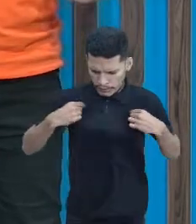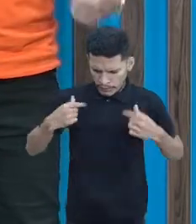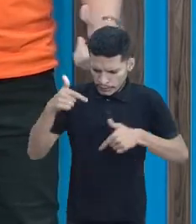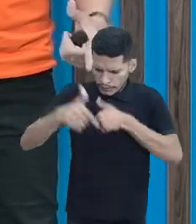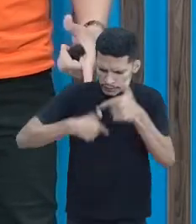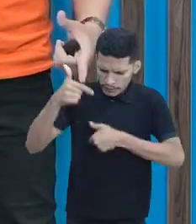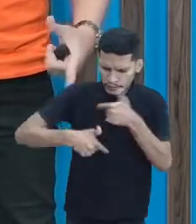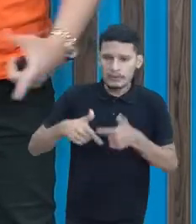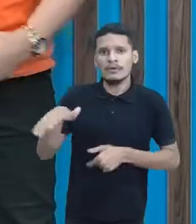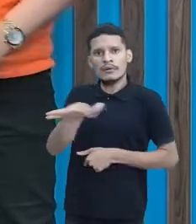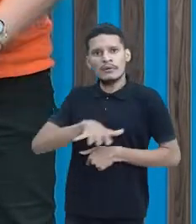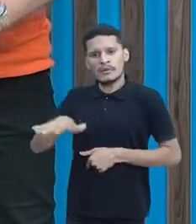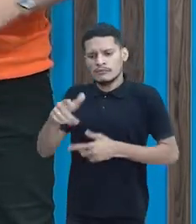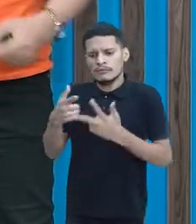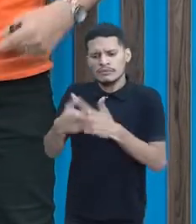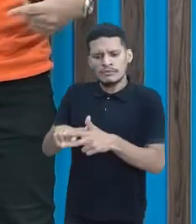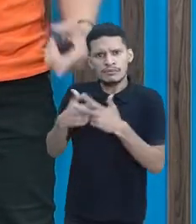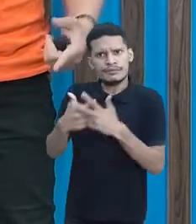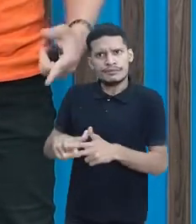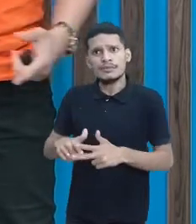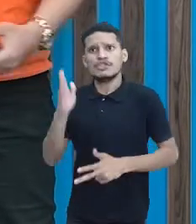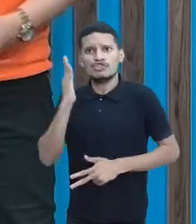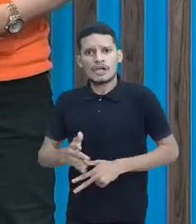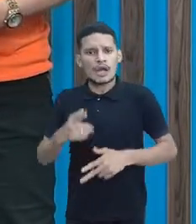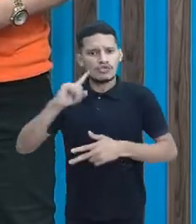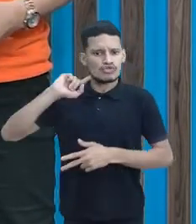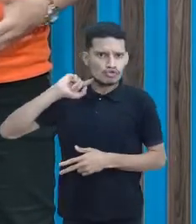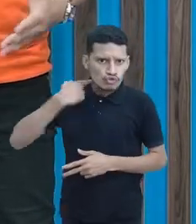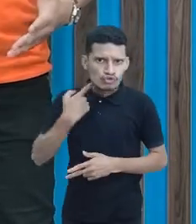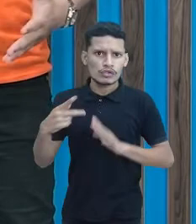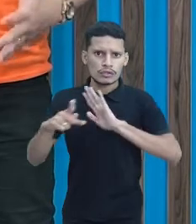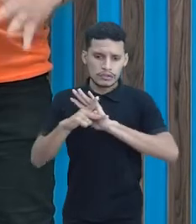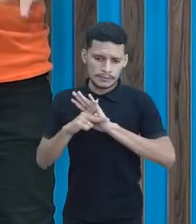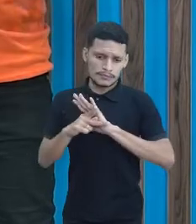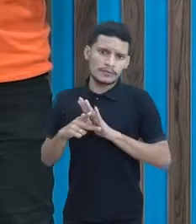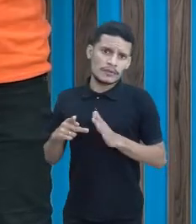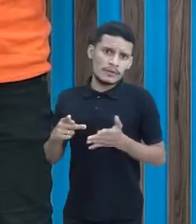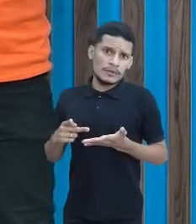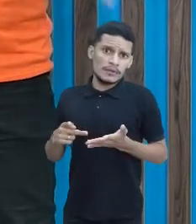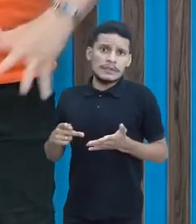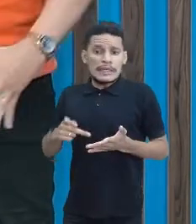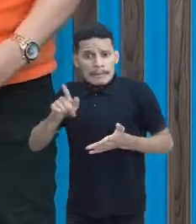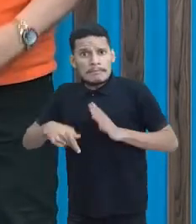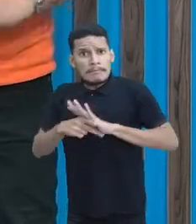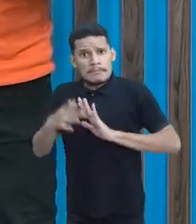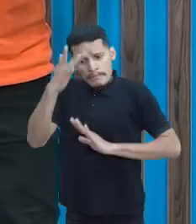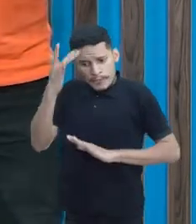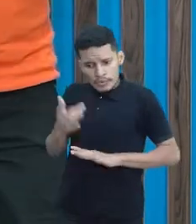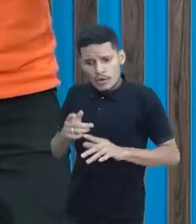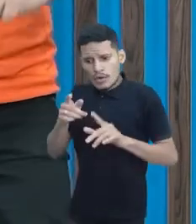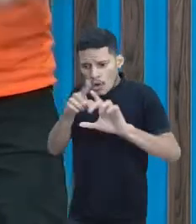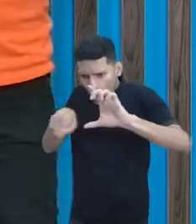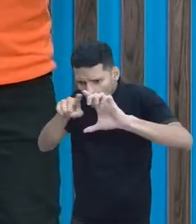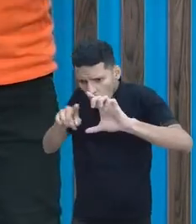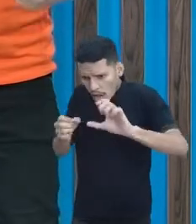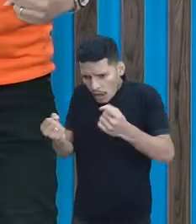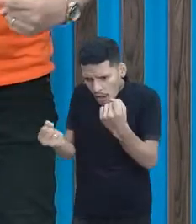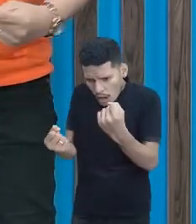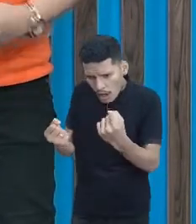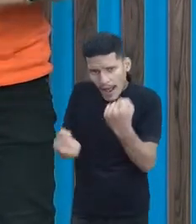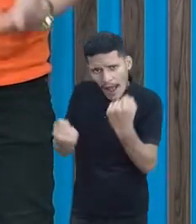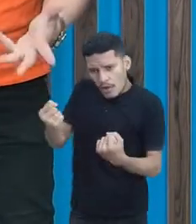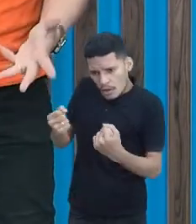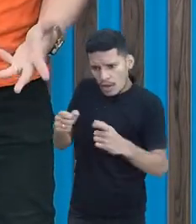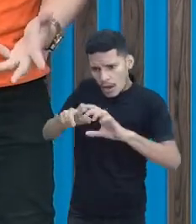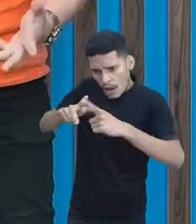como mecânica, é alguém que está sujo de graxa, é um macacão de alguém que está ali com a mão na roda, fazendo a engrenagem da sua